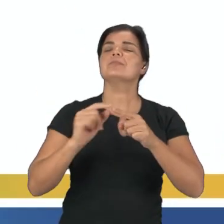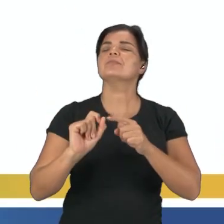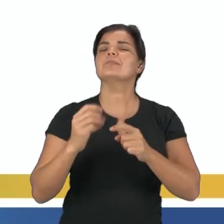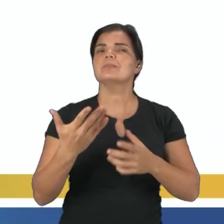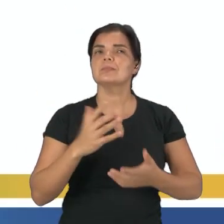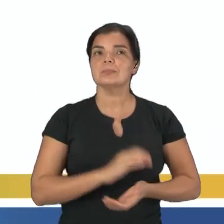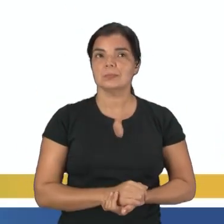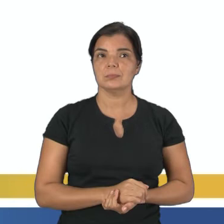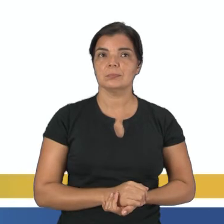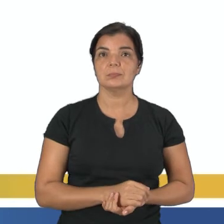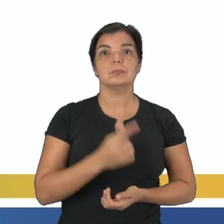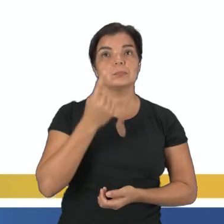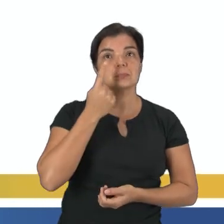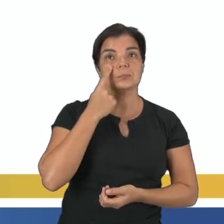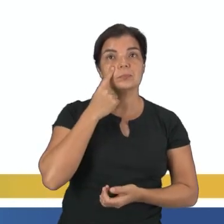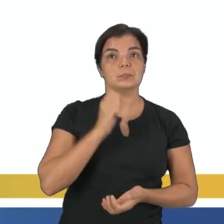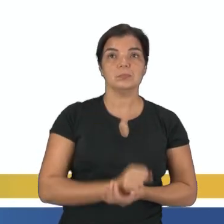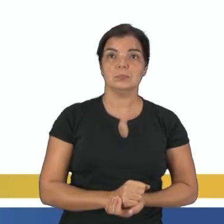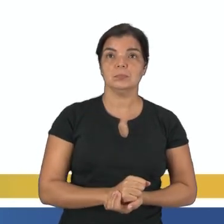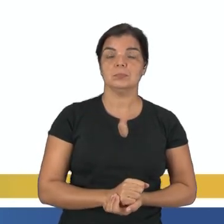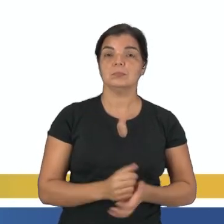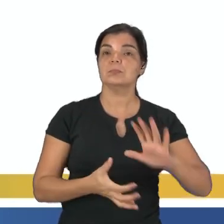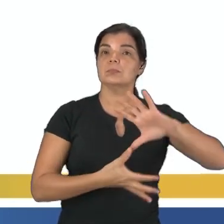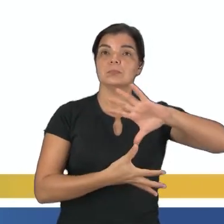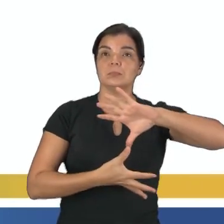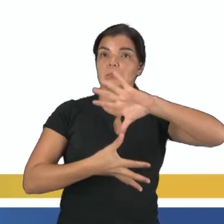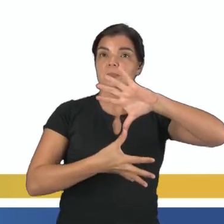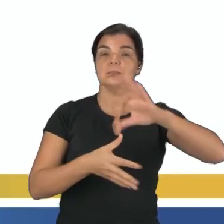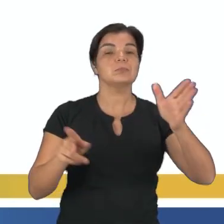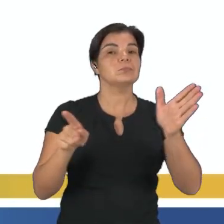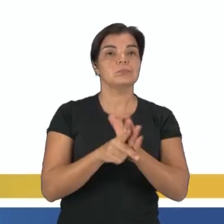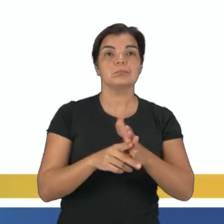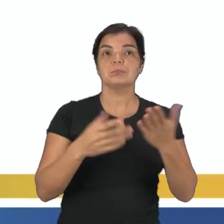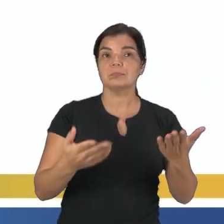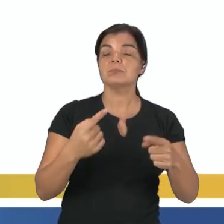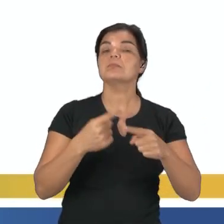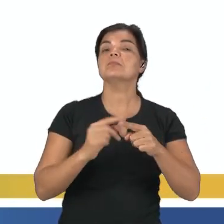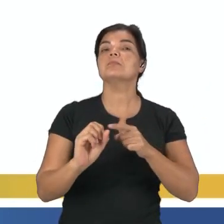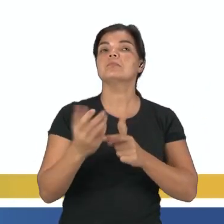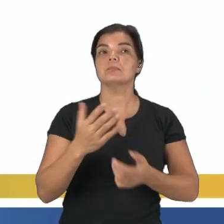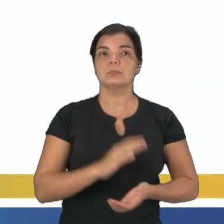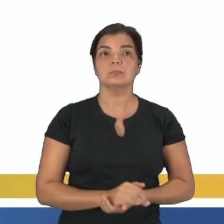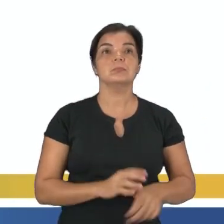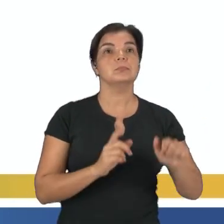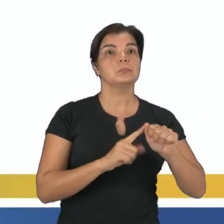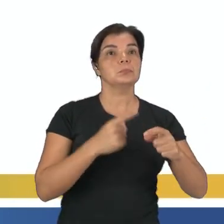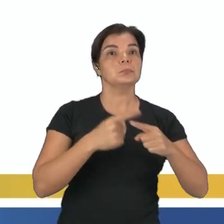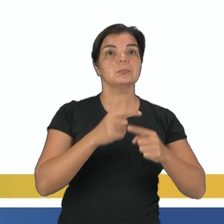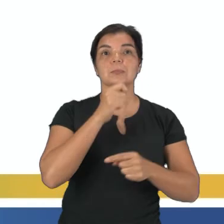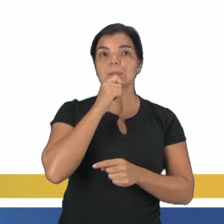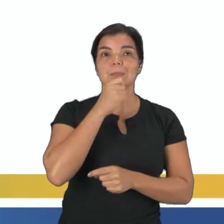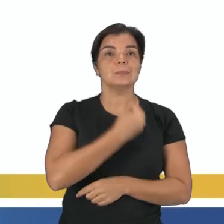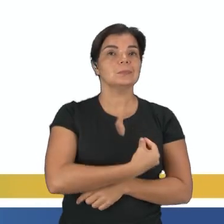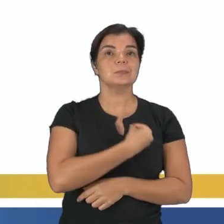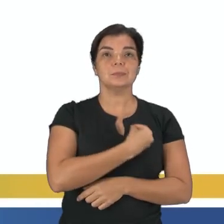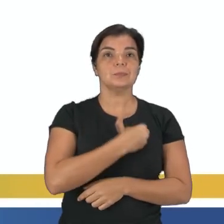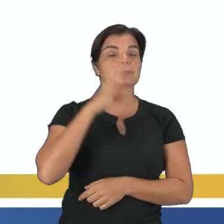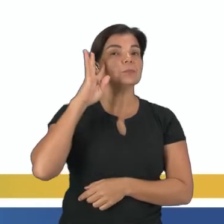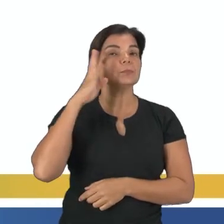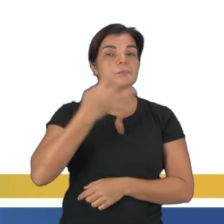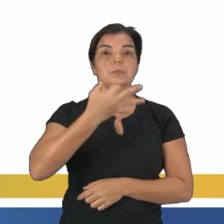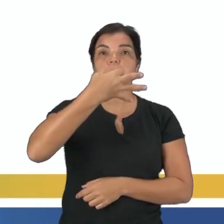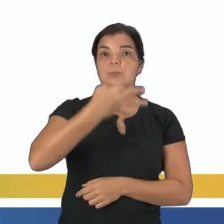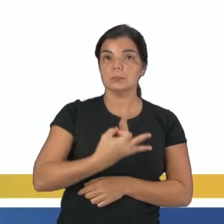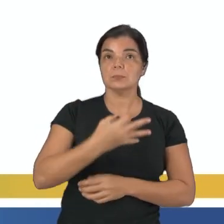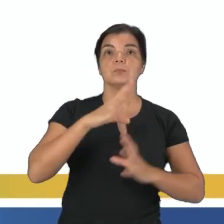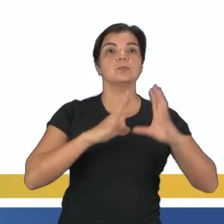que isso acontece? Está vendo lá que naquele mapa o Acre não está aparecendo? Por que que isso acontece? Letra A. Porque ainda não havia